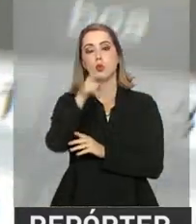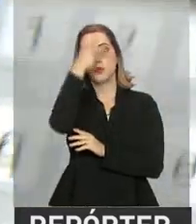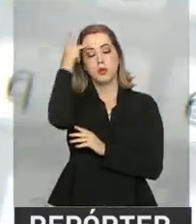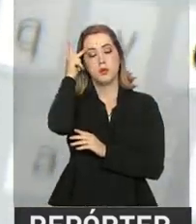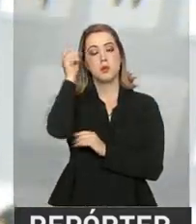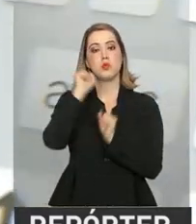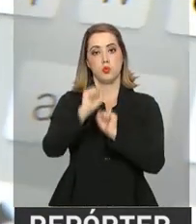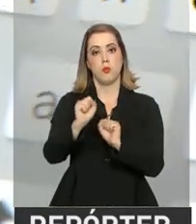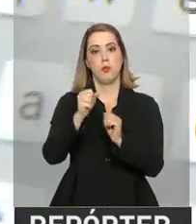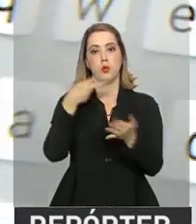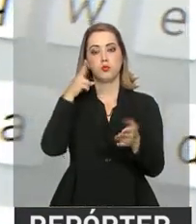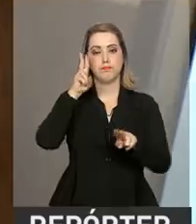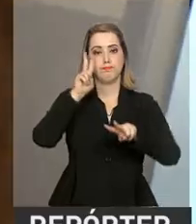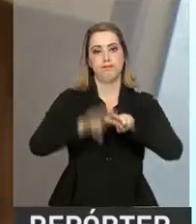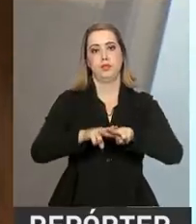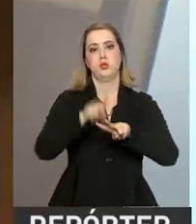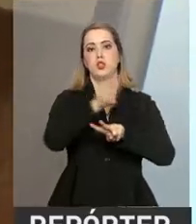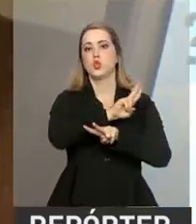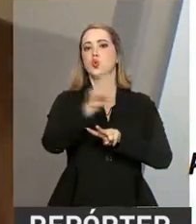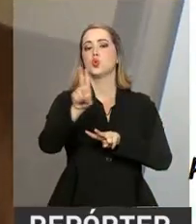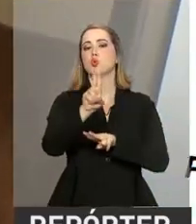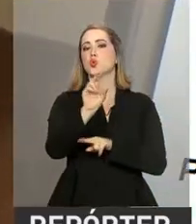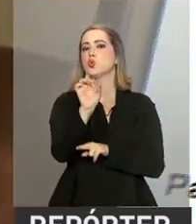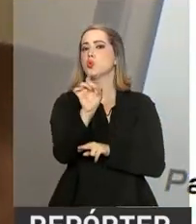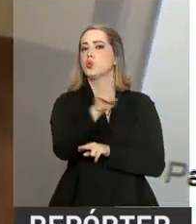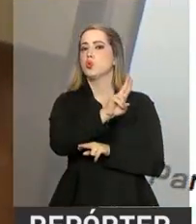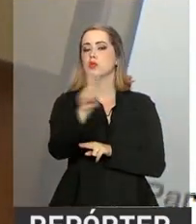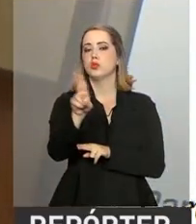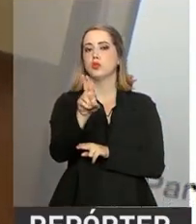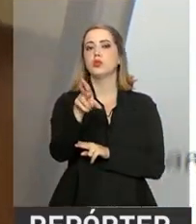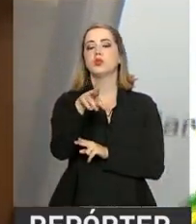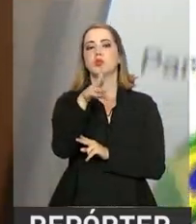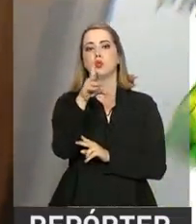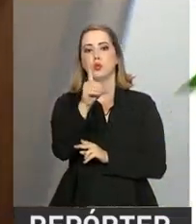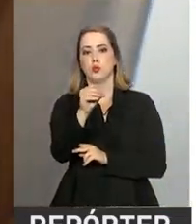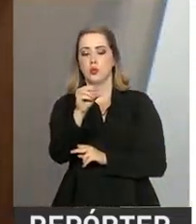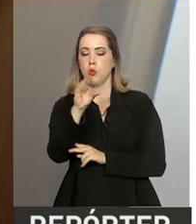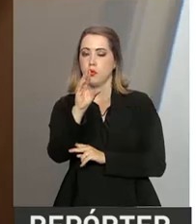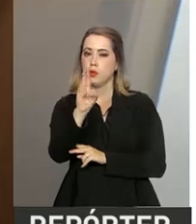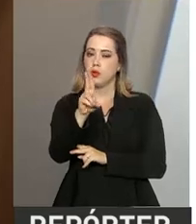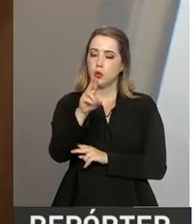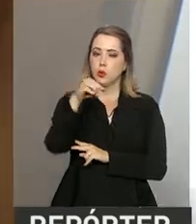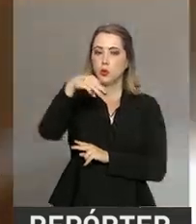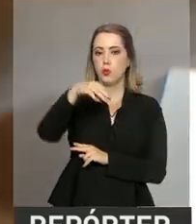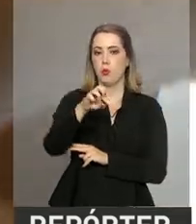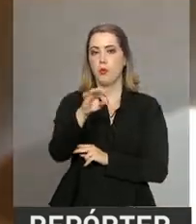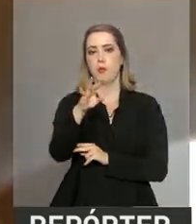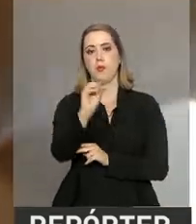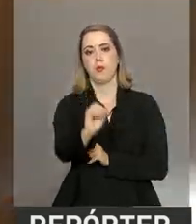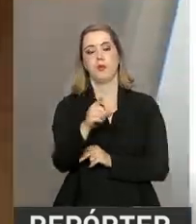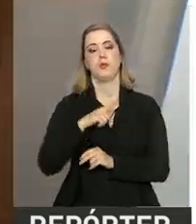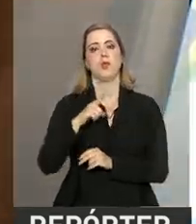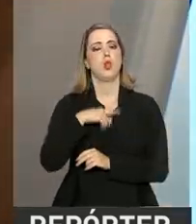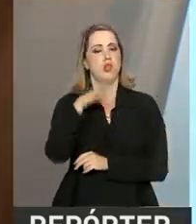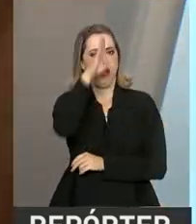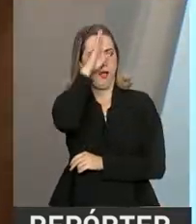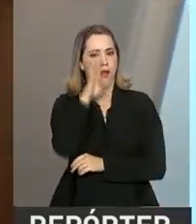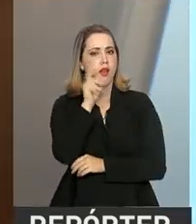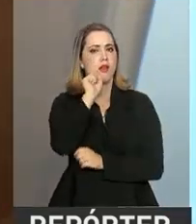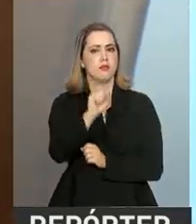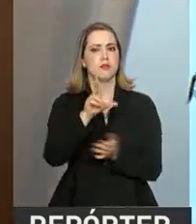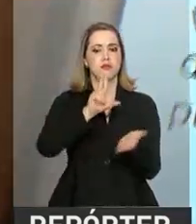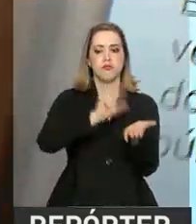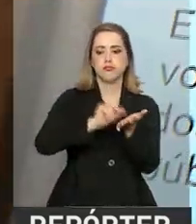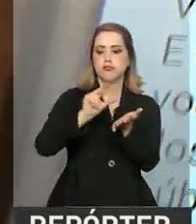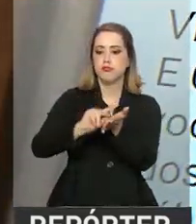basta digitar o nome dessa pessoa e o número de documentos sin nesp cidadão é gratuito pode ser baixado em celulares tablets e também pode